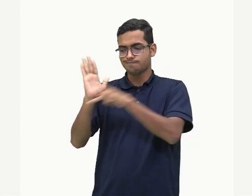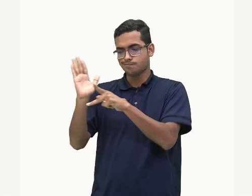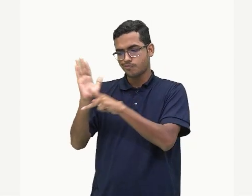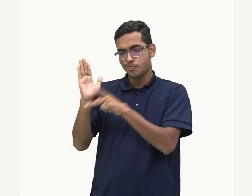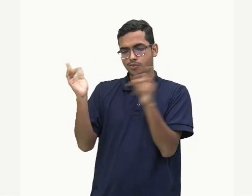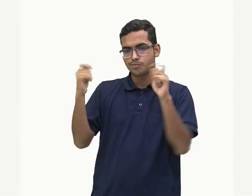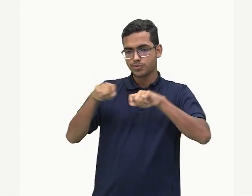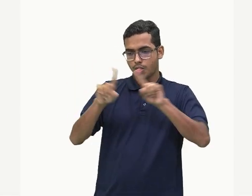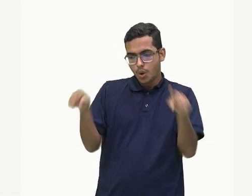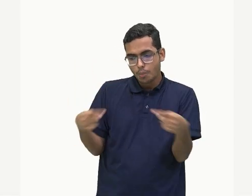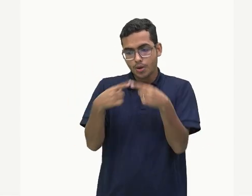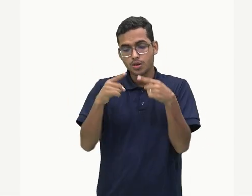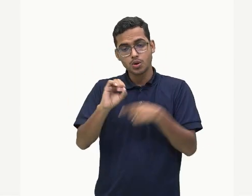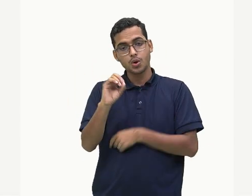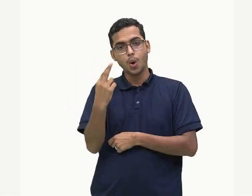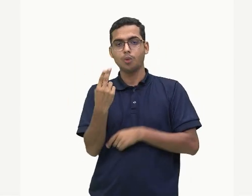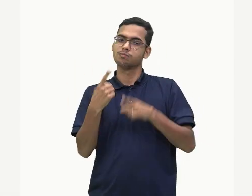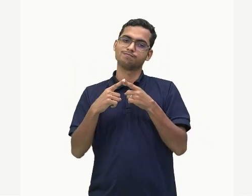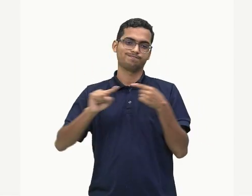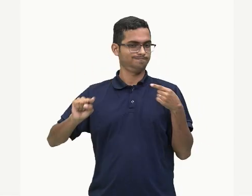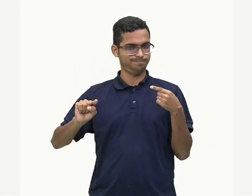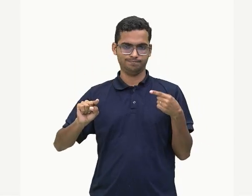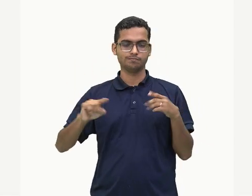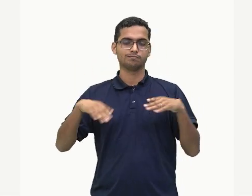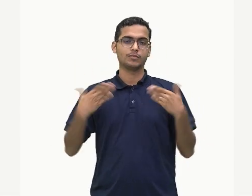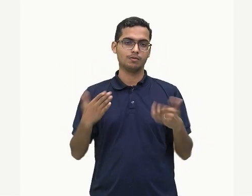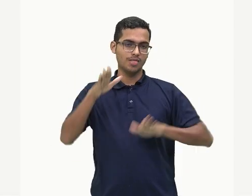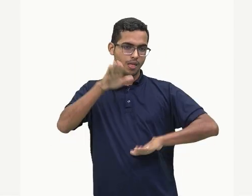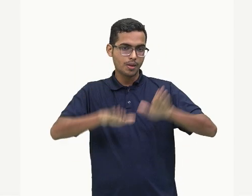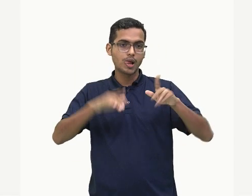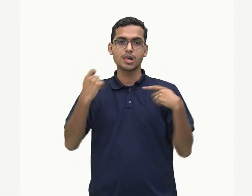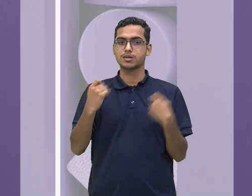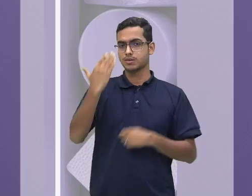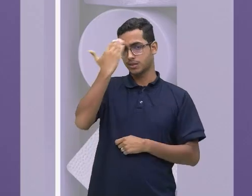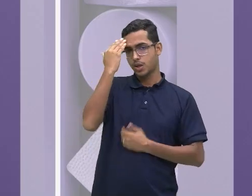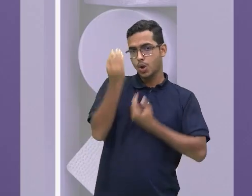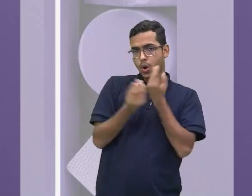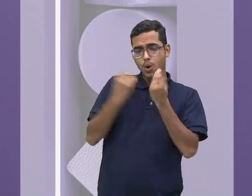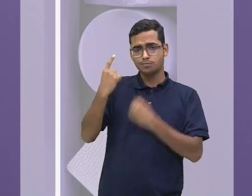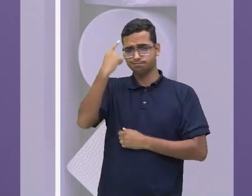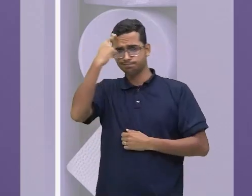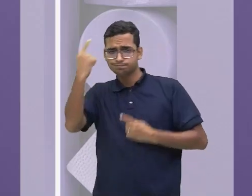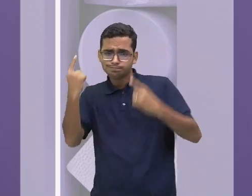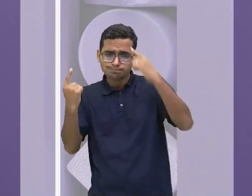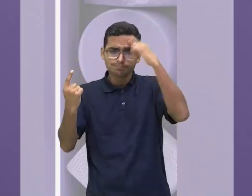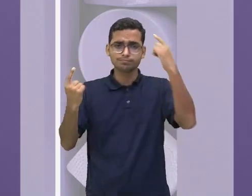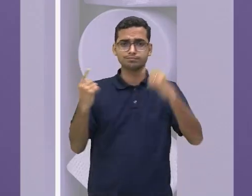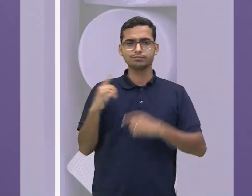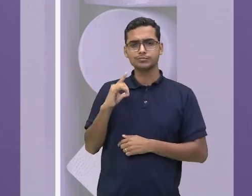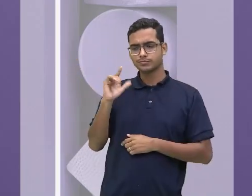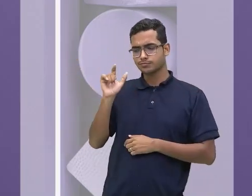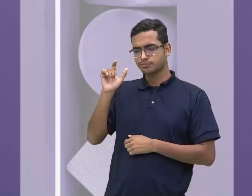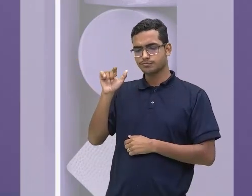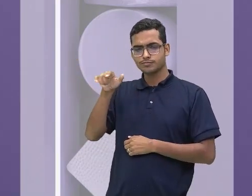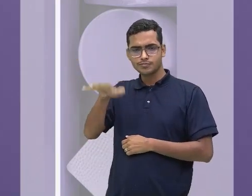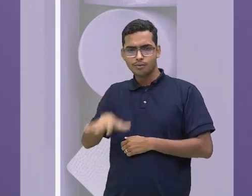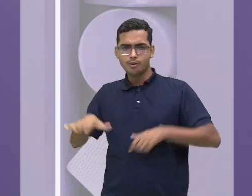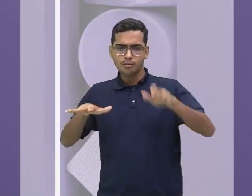Então, é muito importante nós posicionarmos essas duas ideias. Tem um filósofo alemão